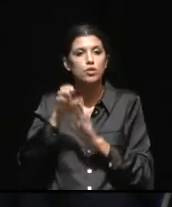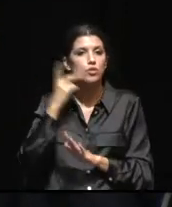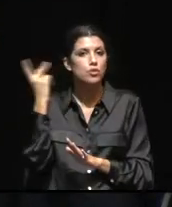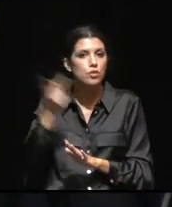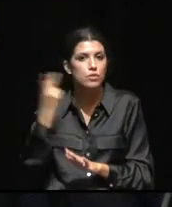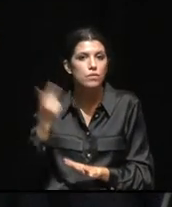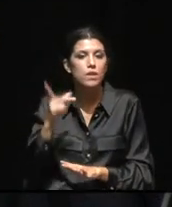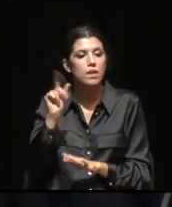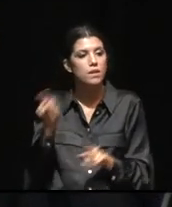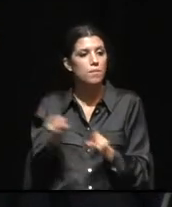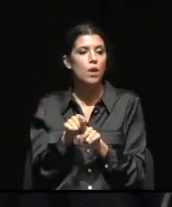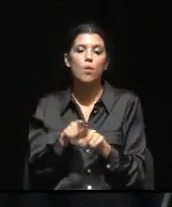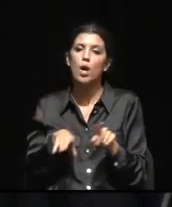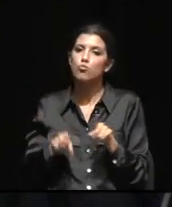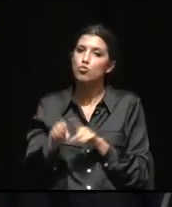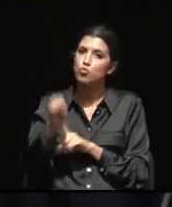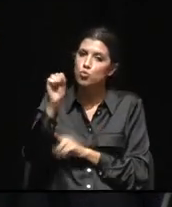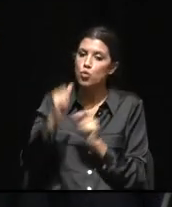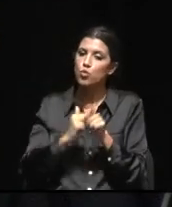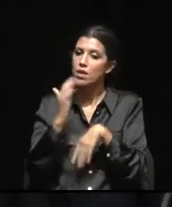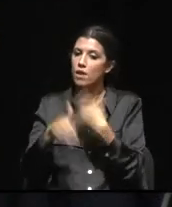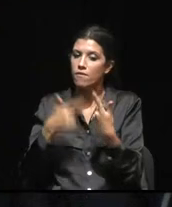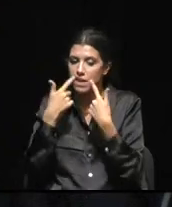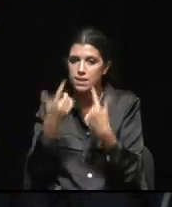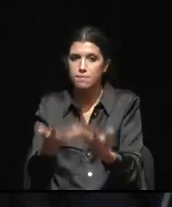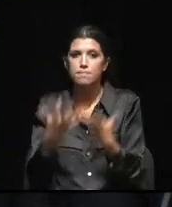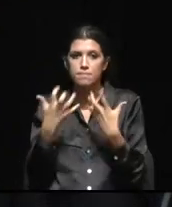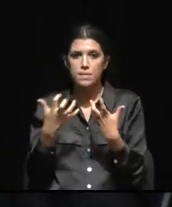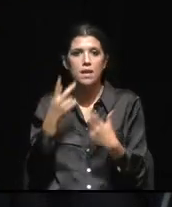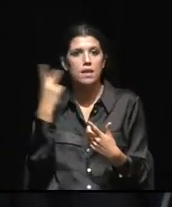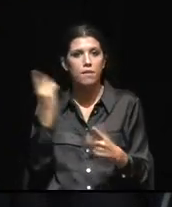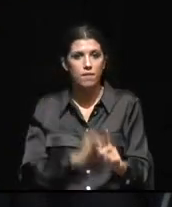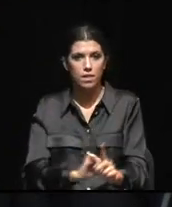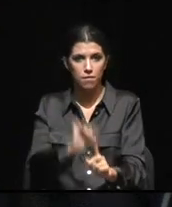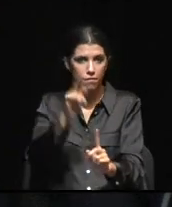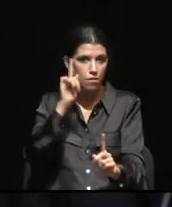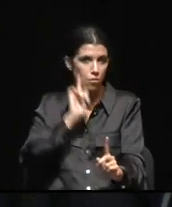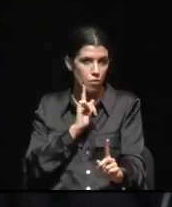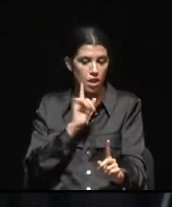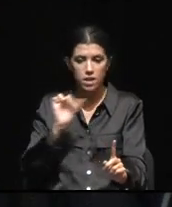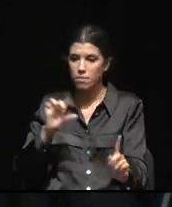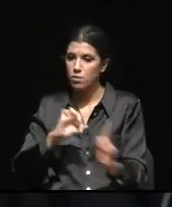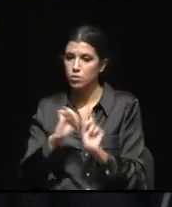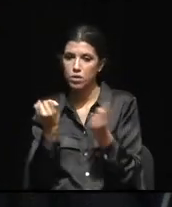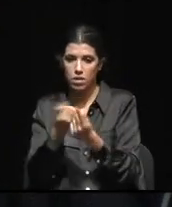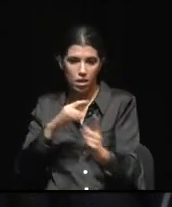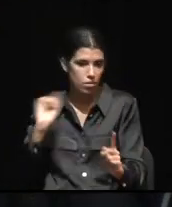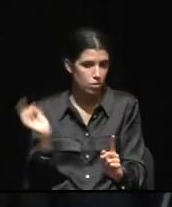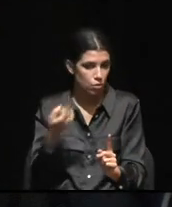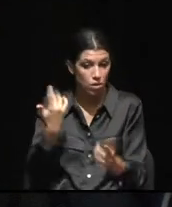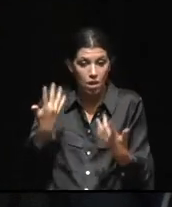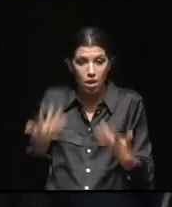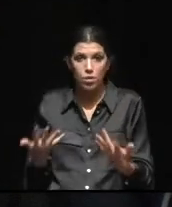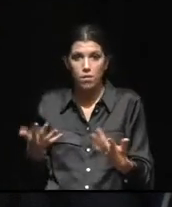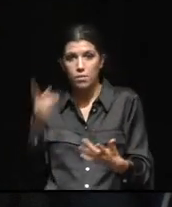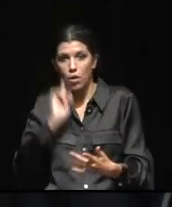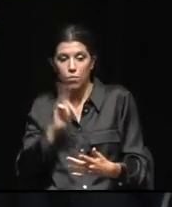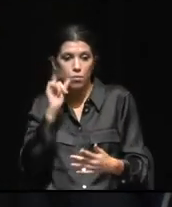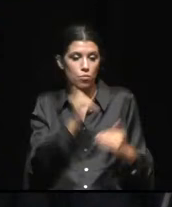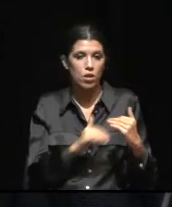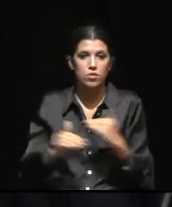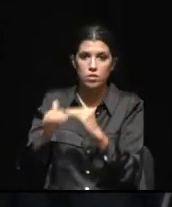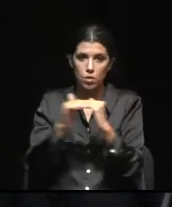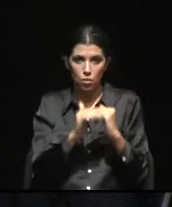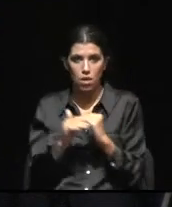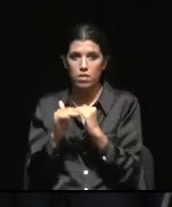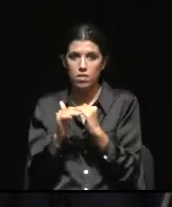vida e representou conquistas e avanços muito significativos na vida das mulheres e de toda a sociedade hoje a igualdade entre